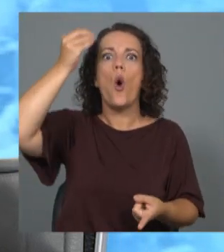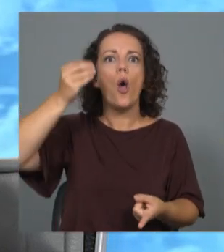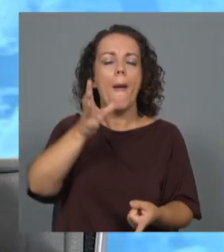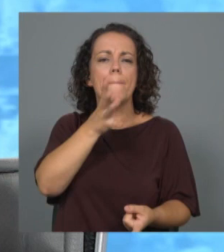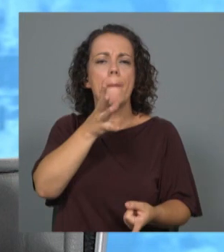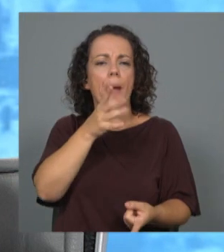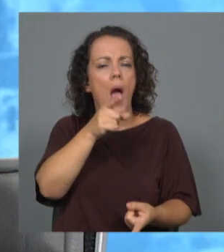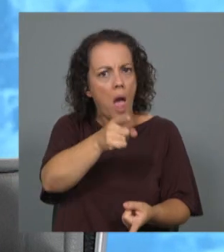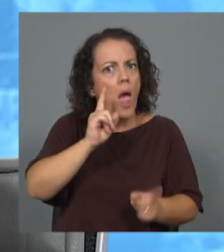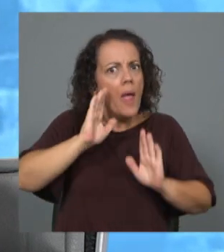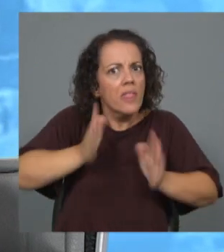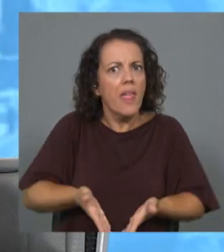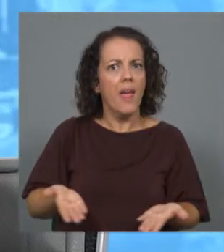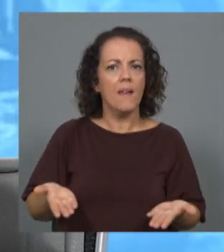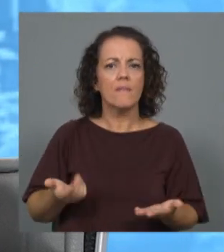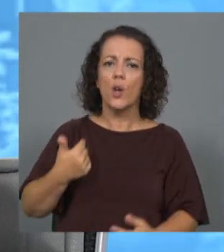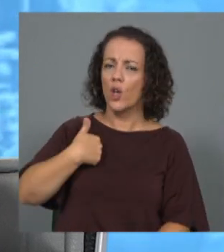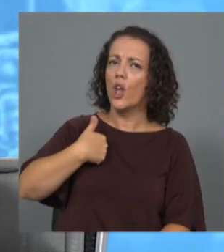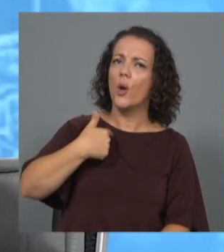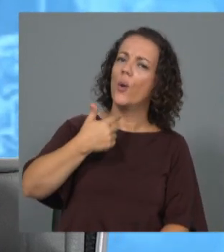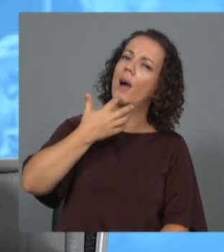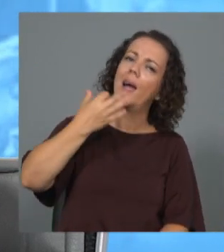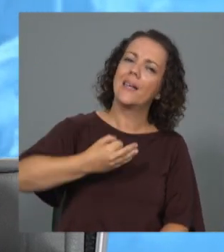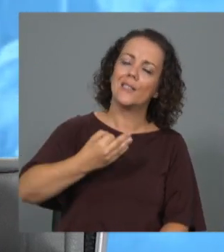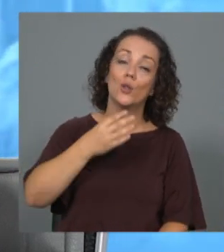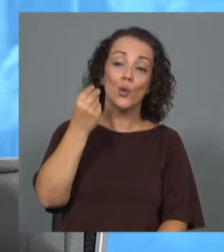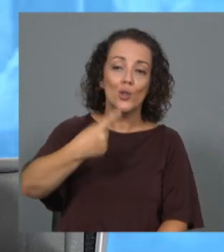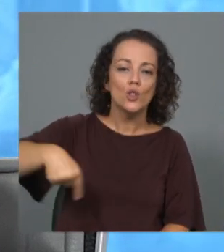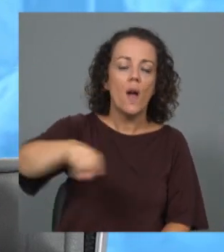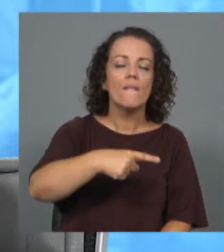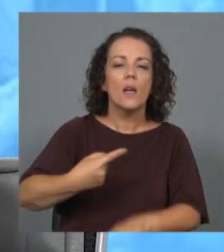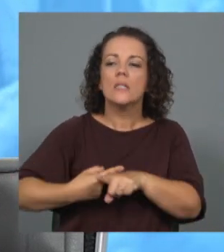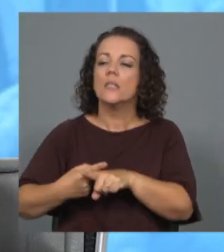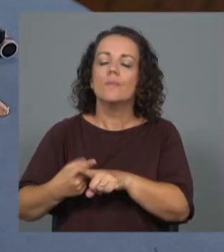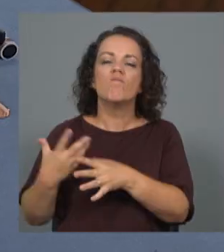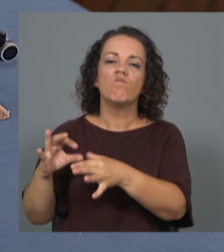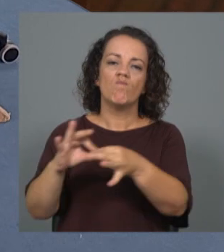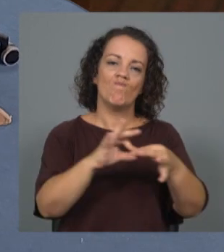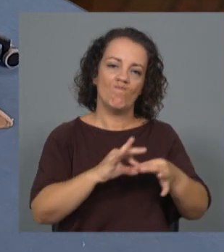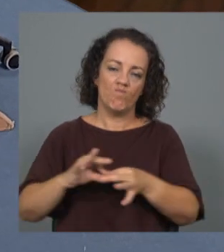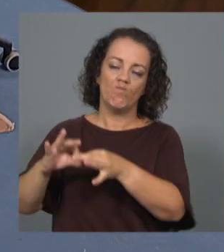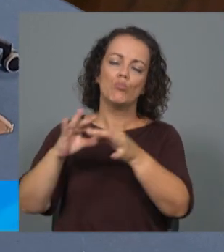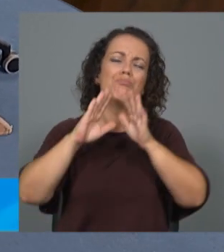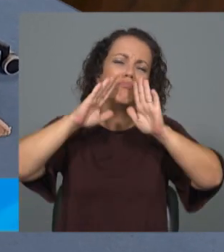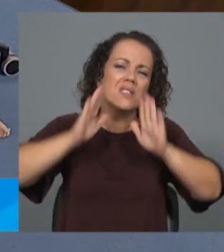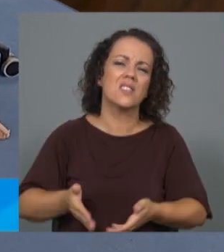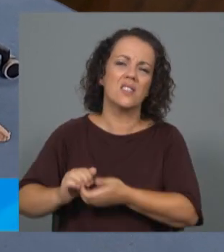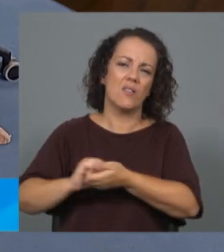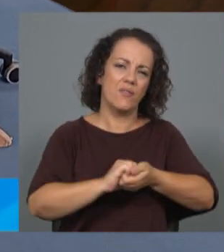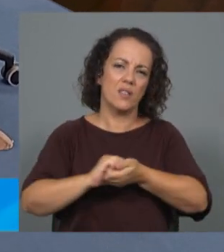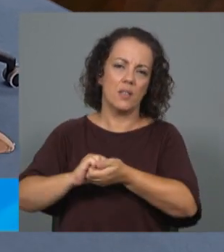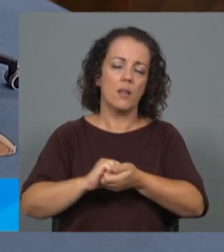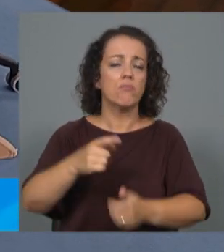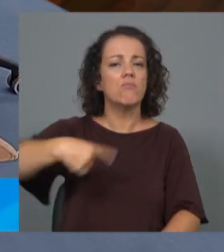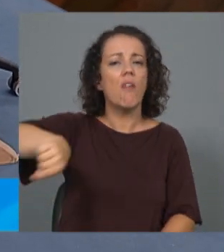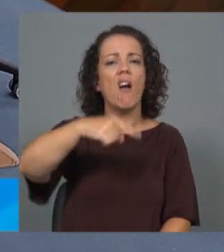a juventude está sedenta de fraternidade. Não descuremos a necessidade que a